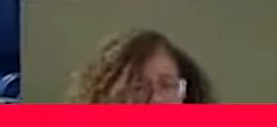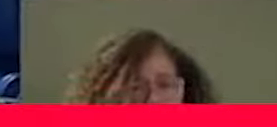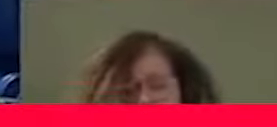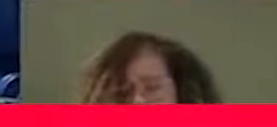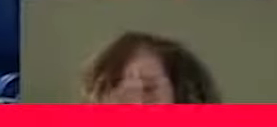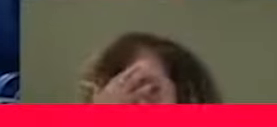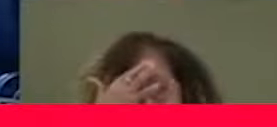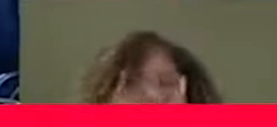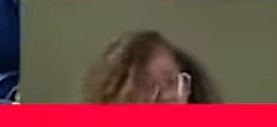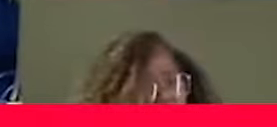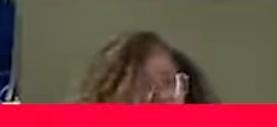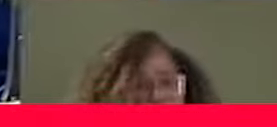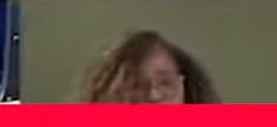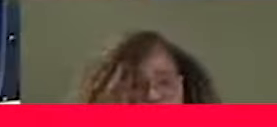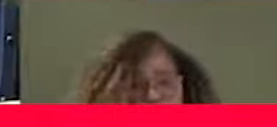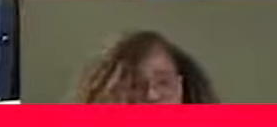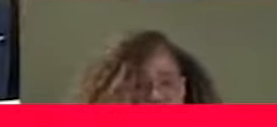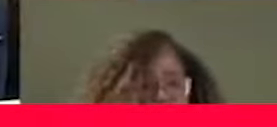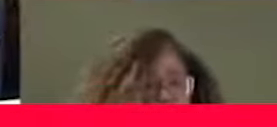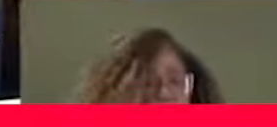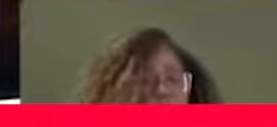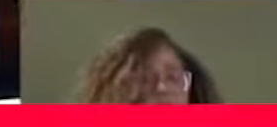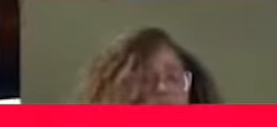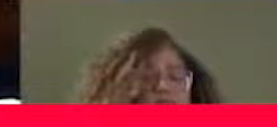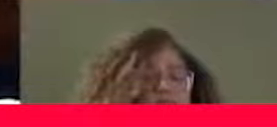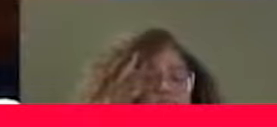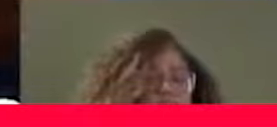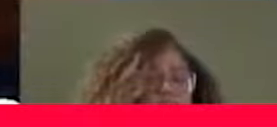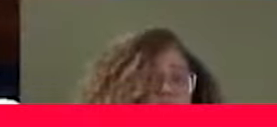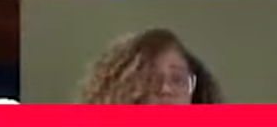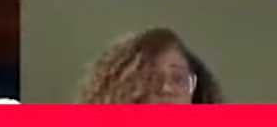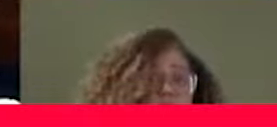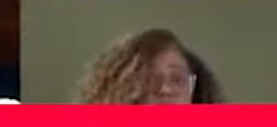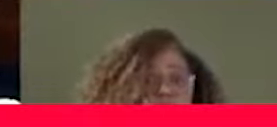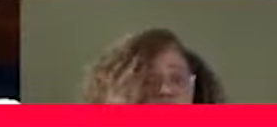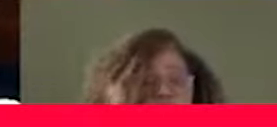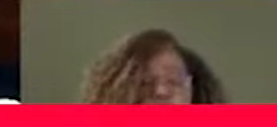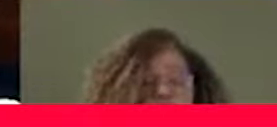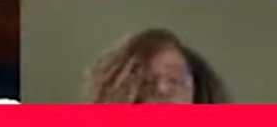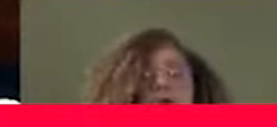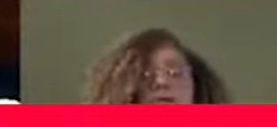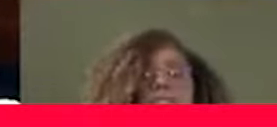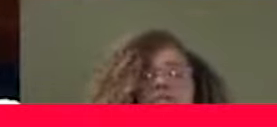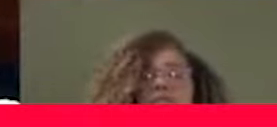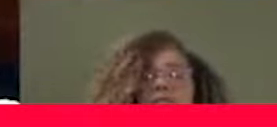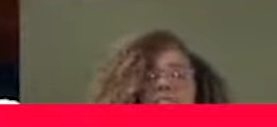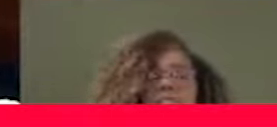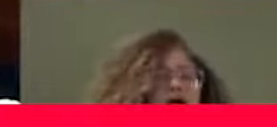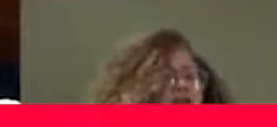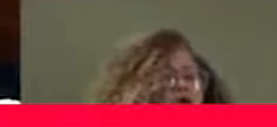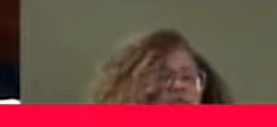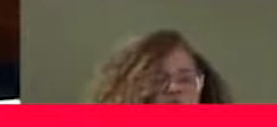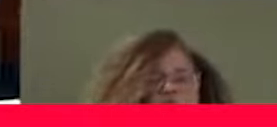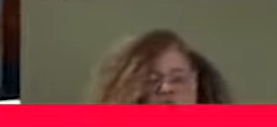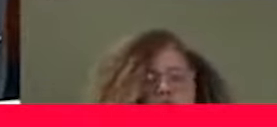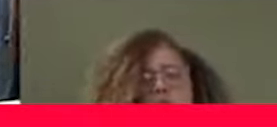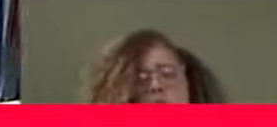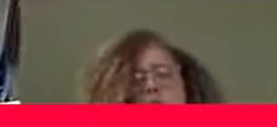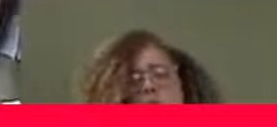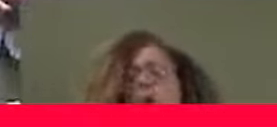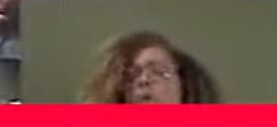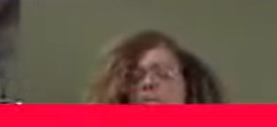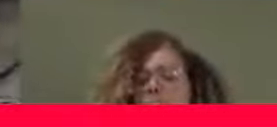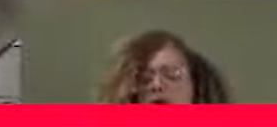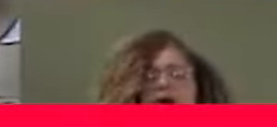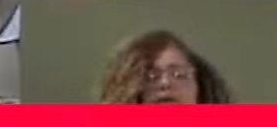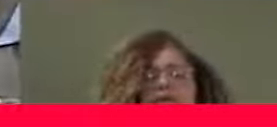que segurança pública vai ter que ser prioridade no Brasil que nós vamos ter que parar tudo ou a gente para tudo ou a gente para tudo